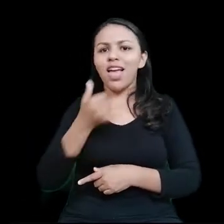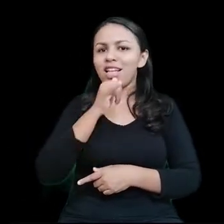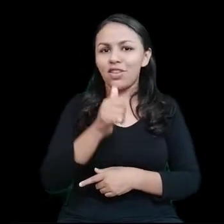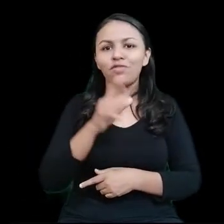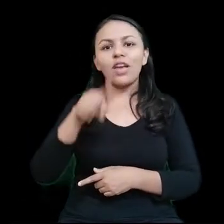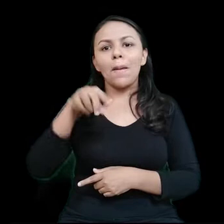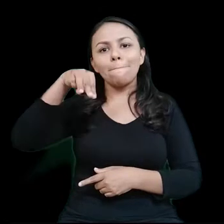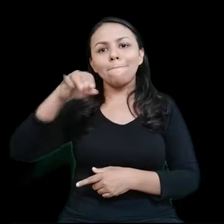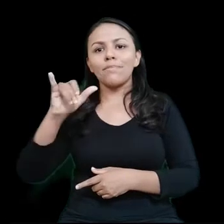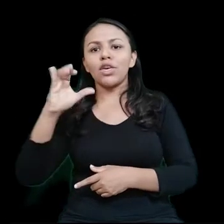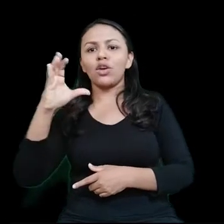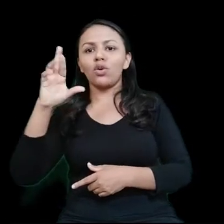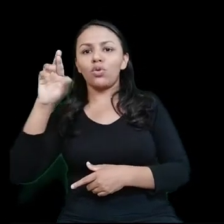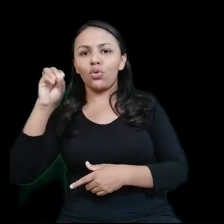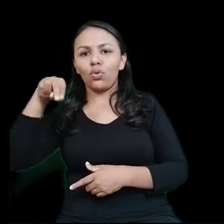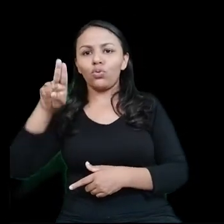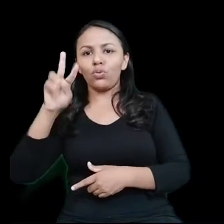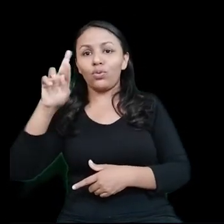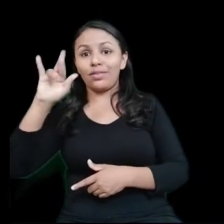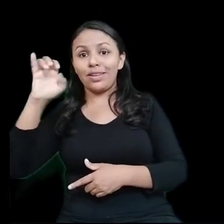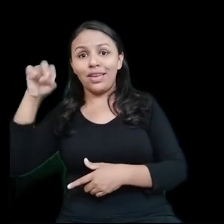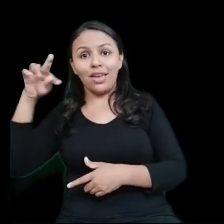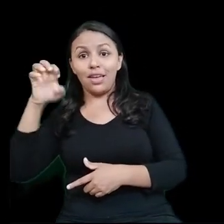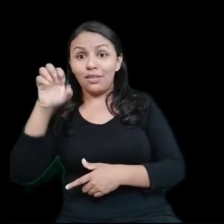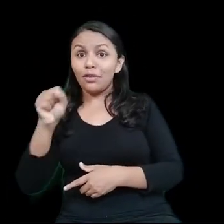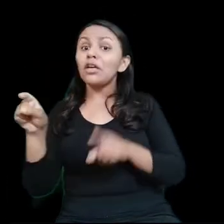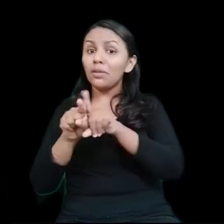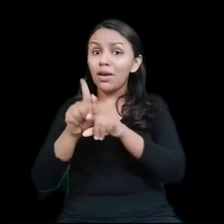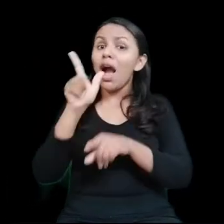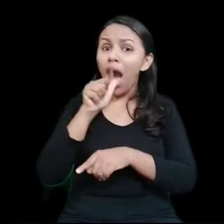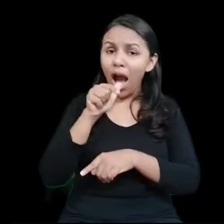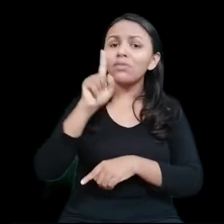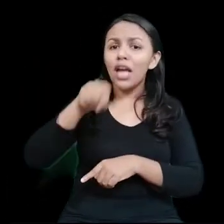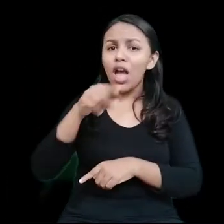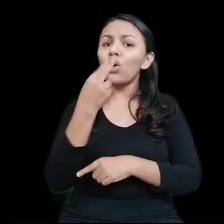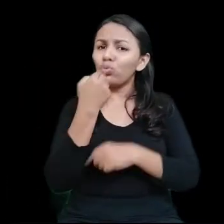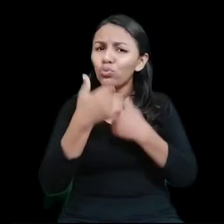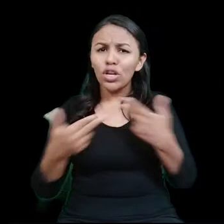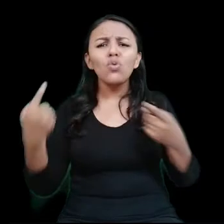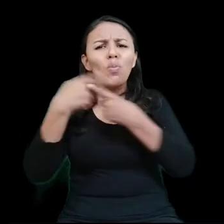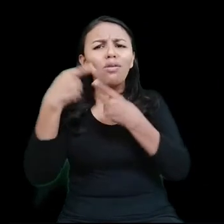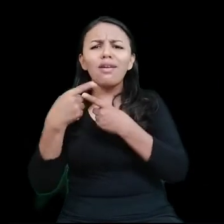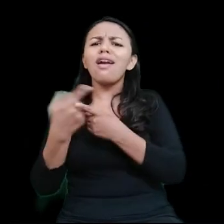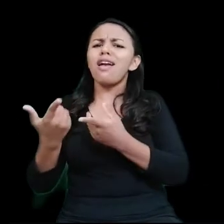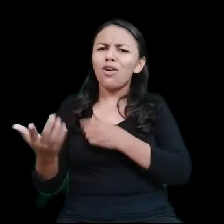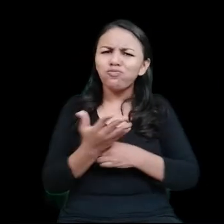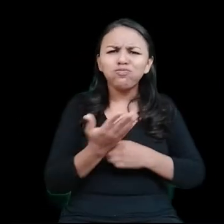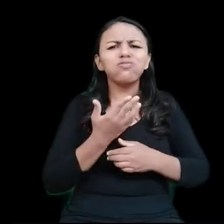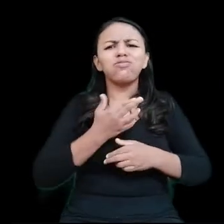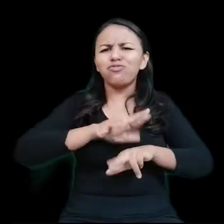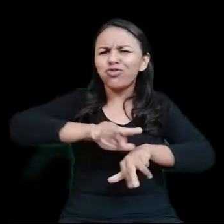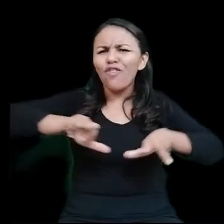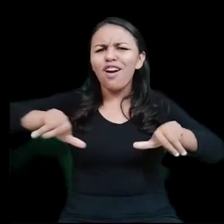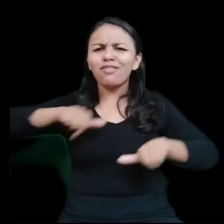micronutrientes, e também a água entra como nutriente, porque nós sabemos que a água está envolvida em várias reações